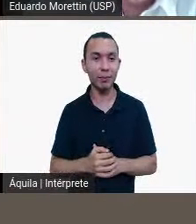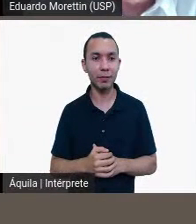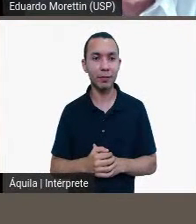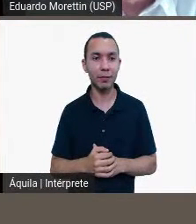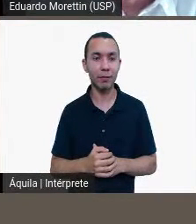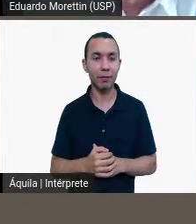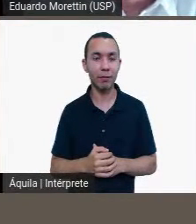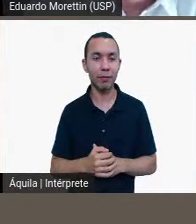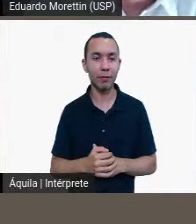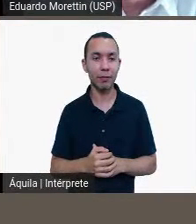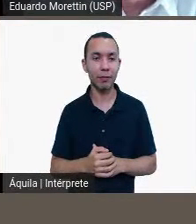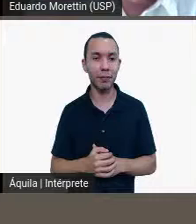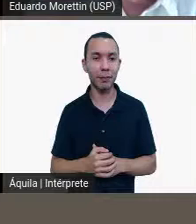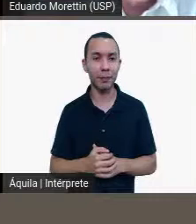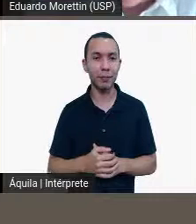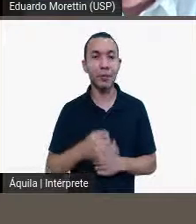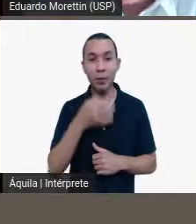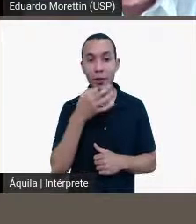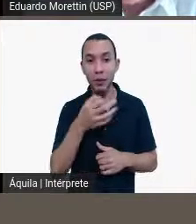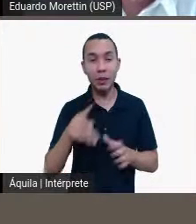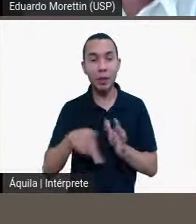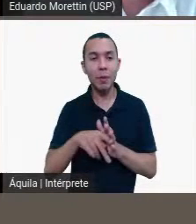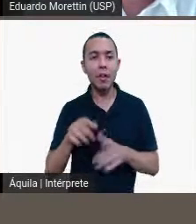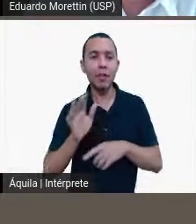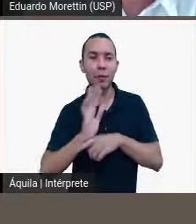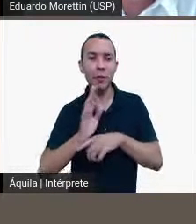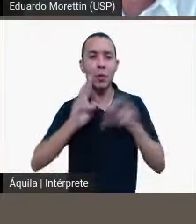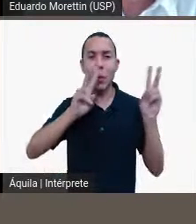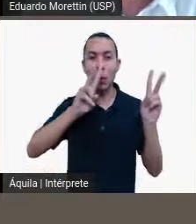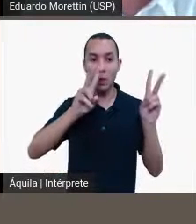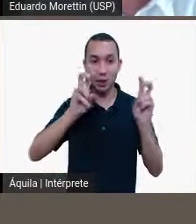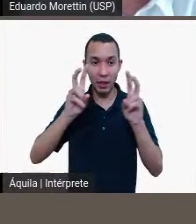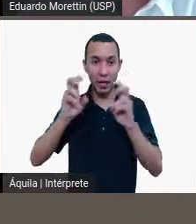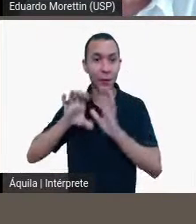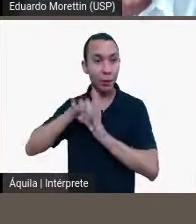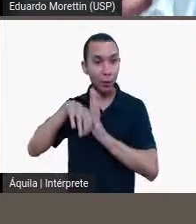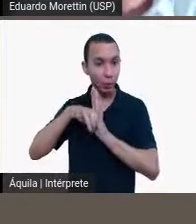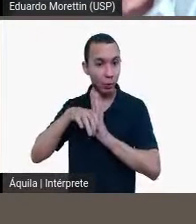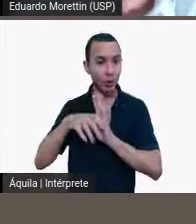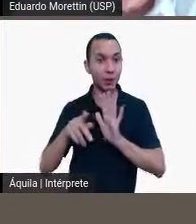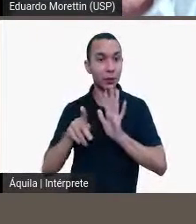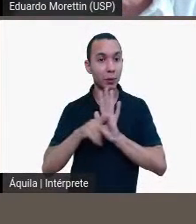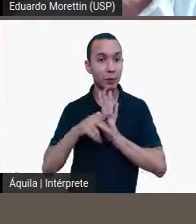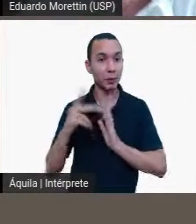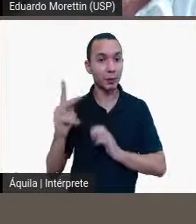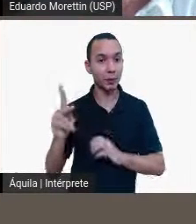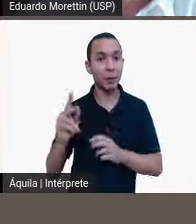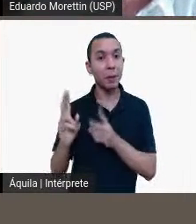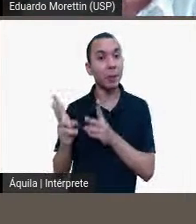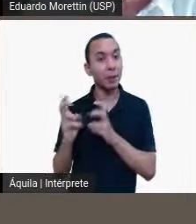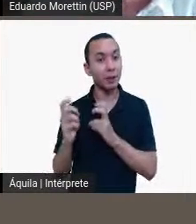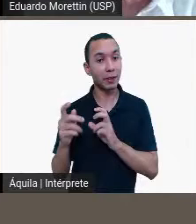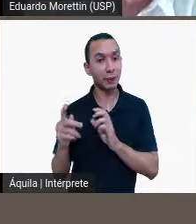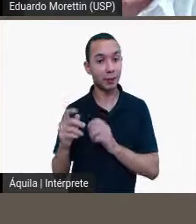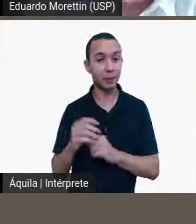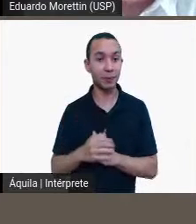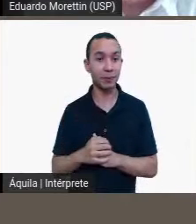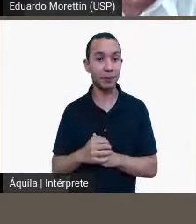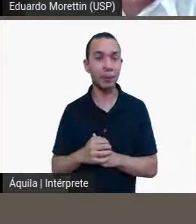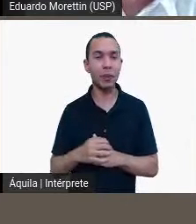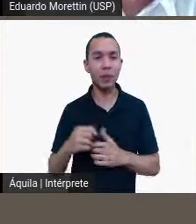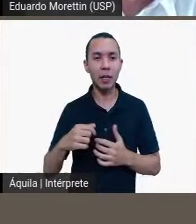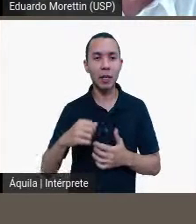inclusive, comportamental, do ponto de vista de uma percepção né, de que, enfim, uma série de